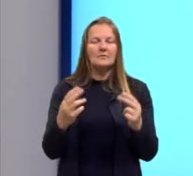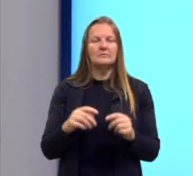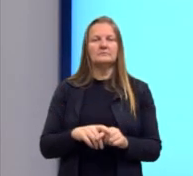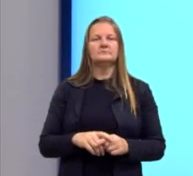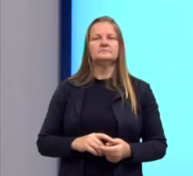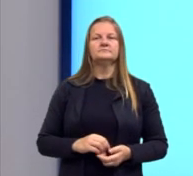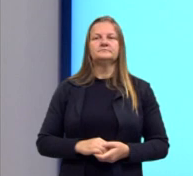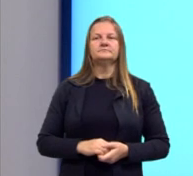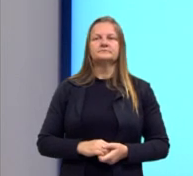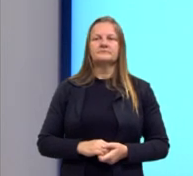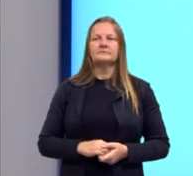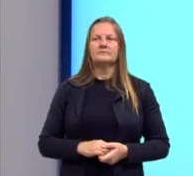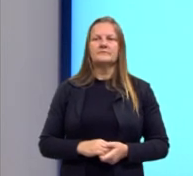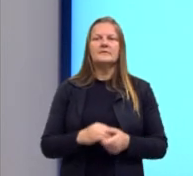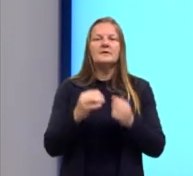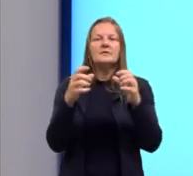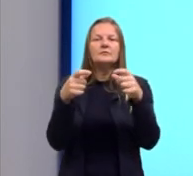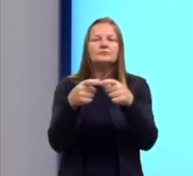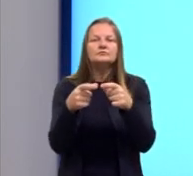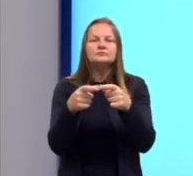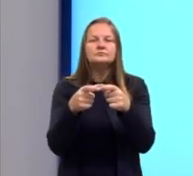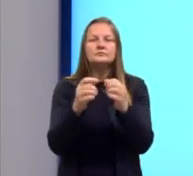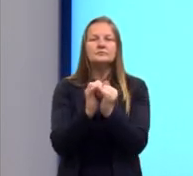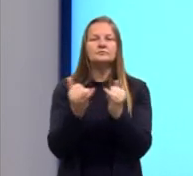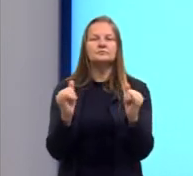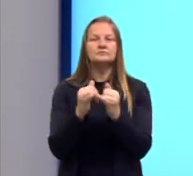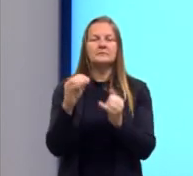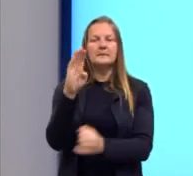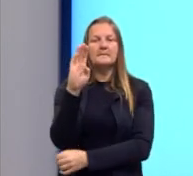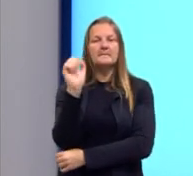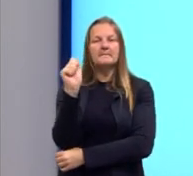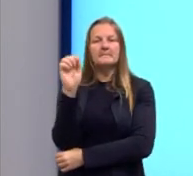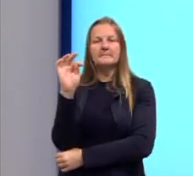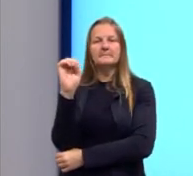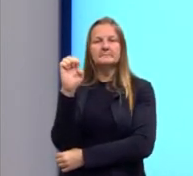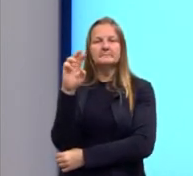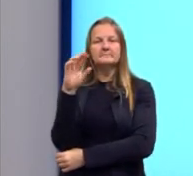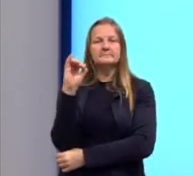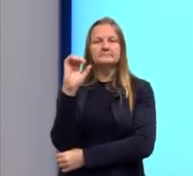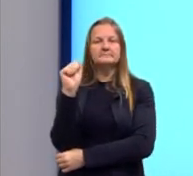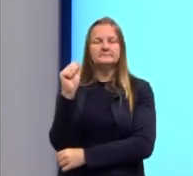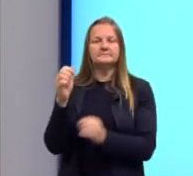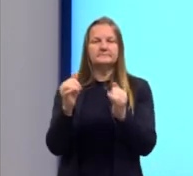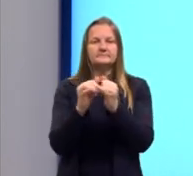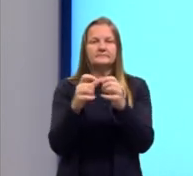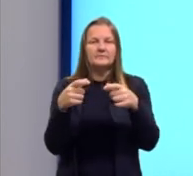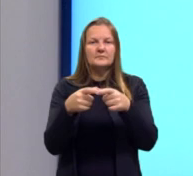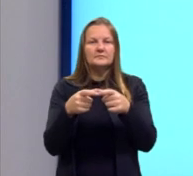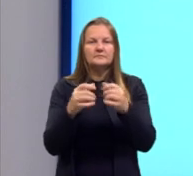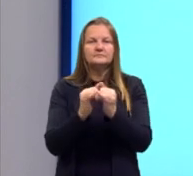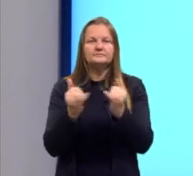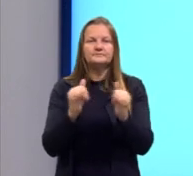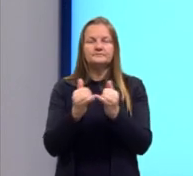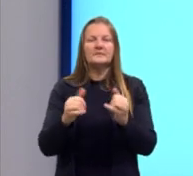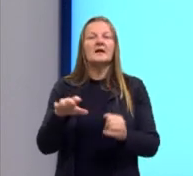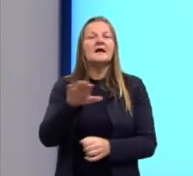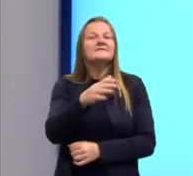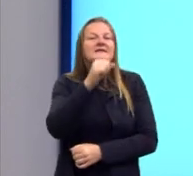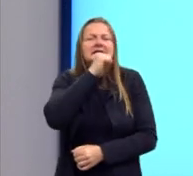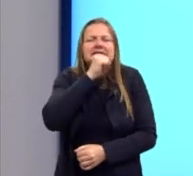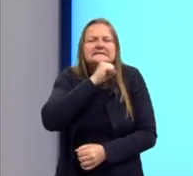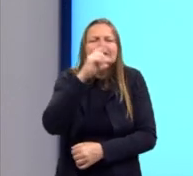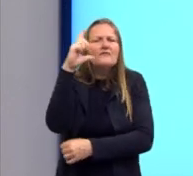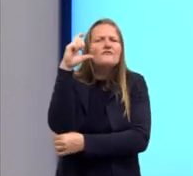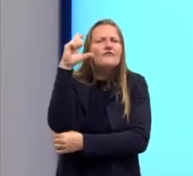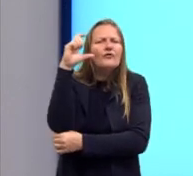capacitor é como se ele fosse uma bateria tá ele tá bem relacionado com a questão da bateria certa a geralmente aquelas máquinas fotográficas antigas